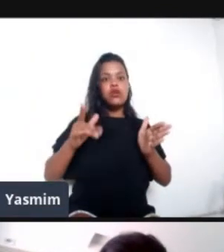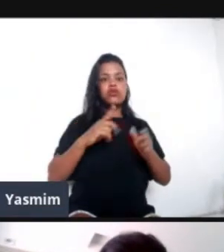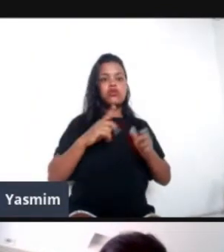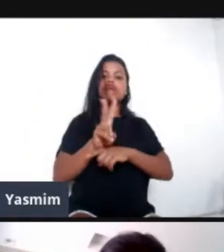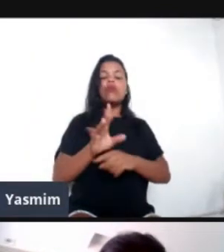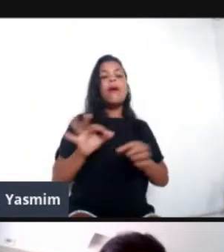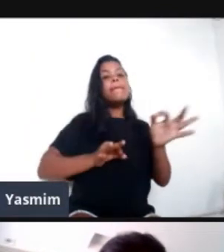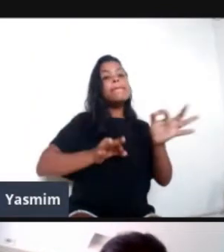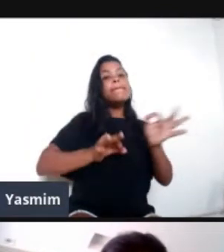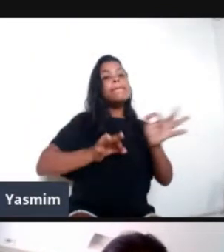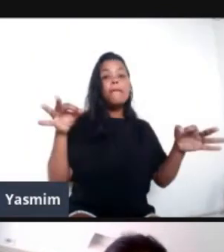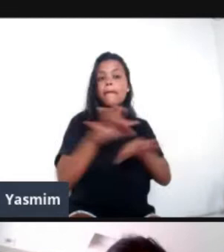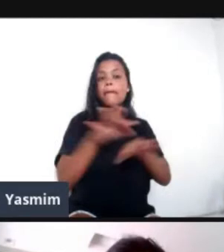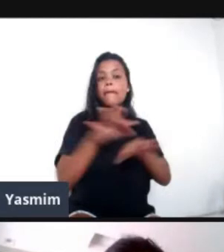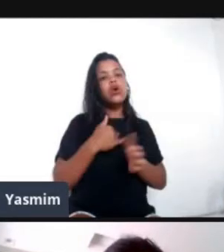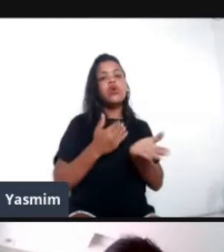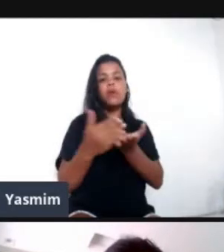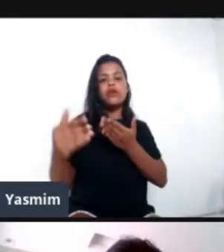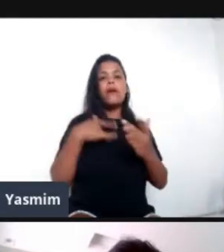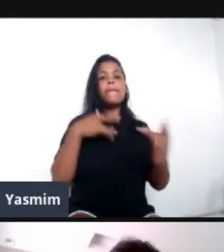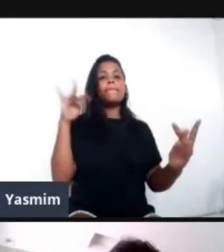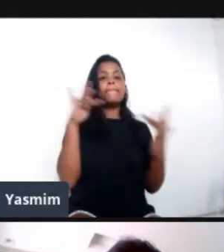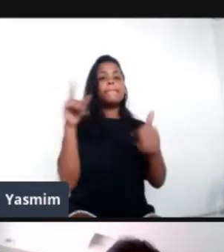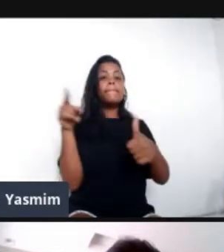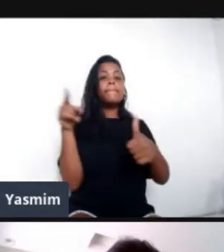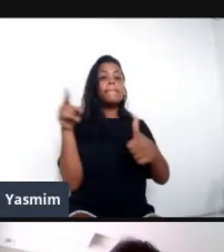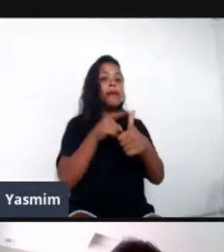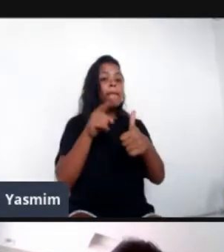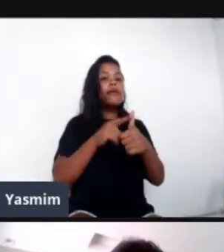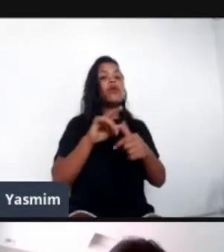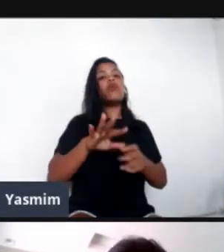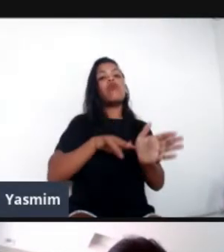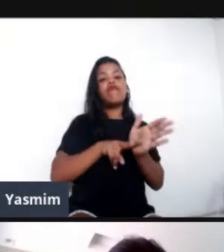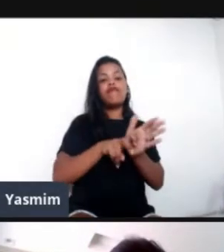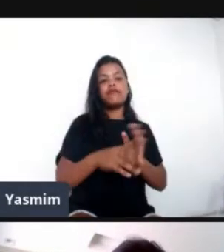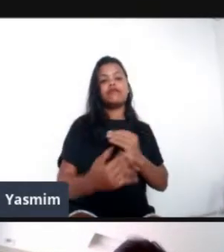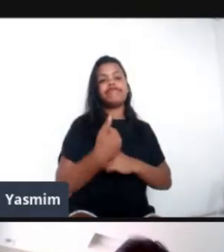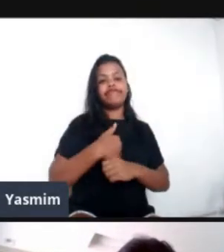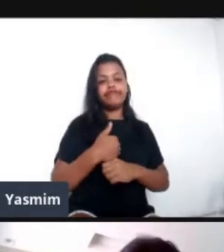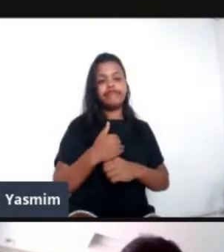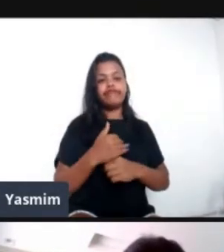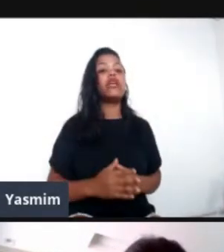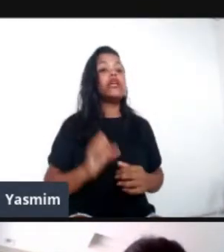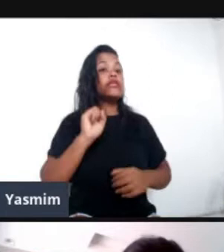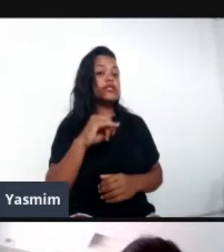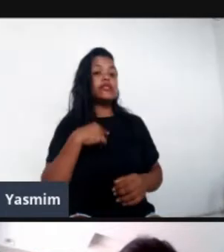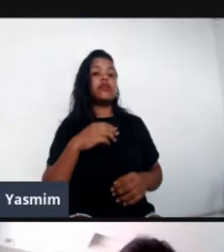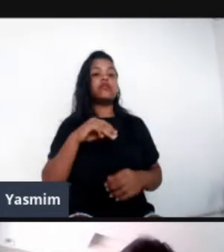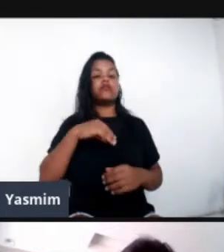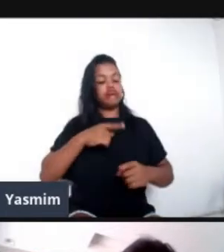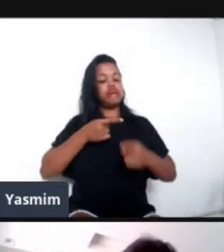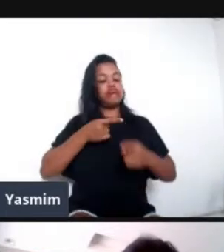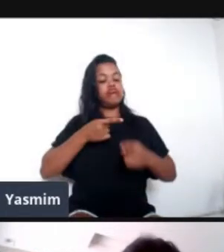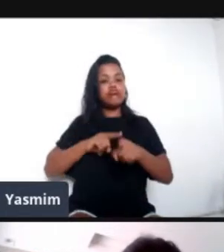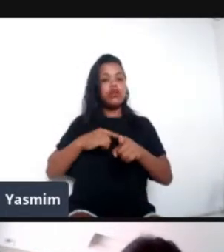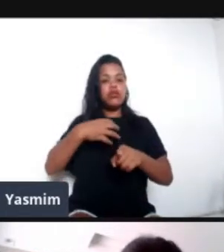do contato com o micro-organismo. Em seguida, se esses micro-organismos forem pouco patogênicos, eles